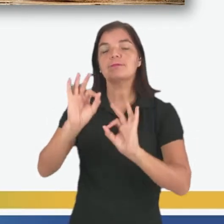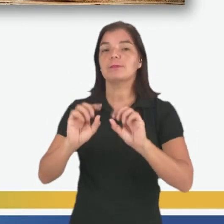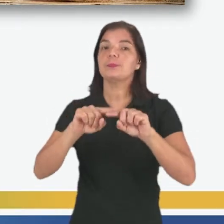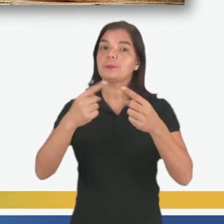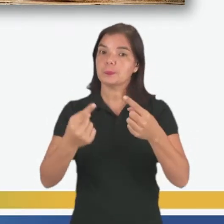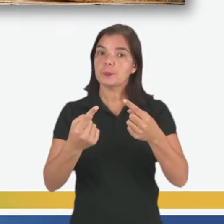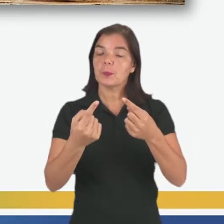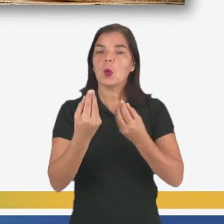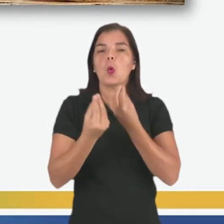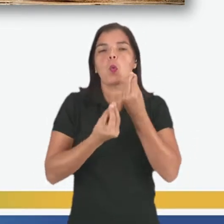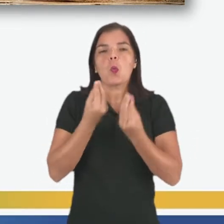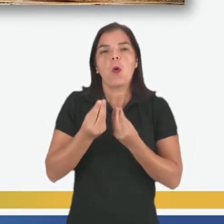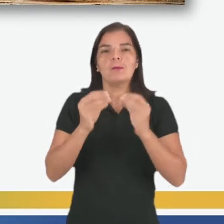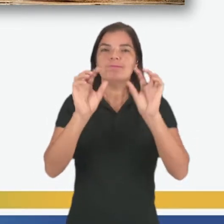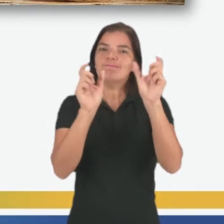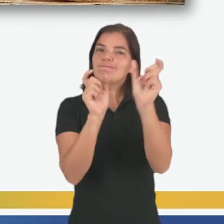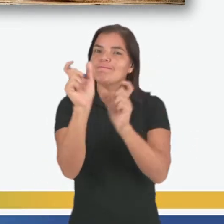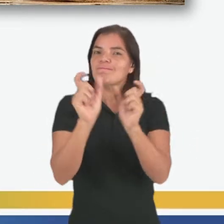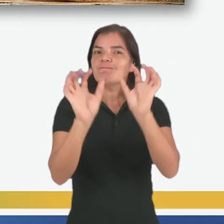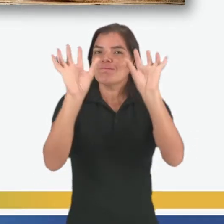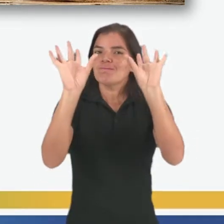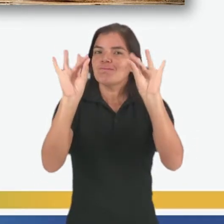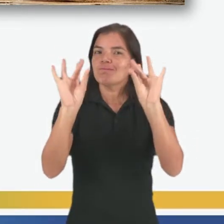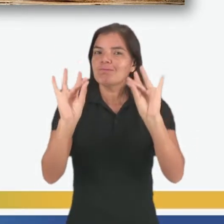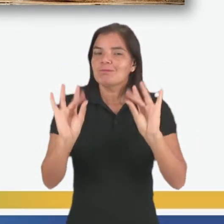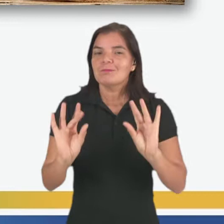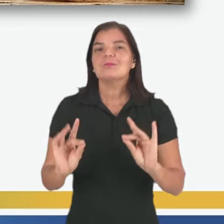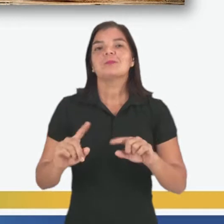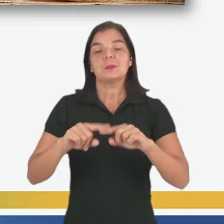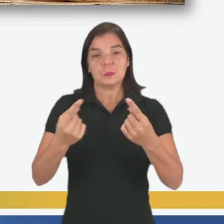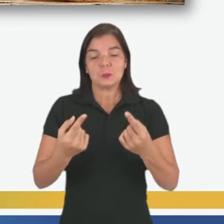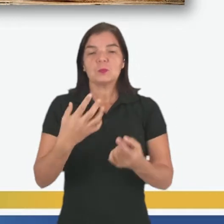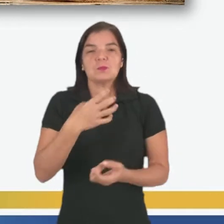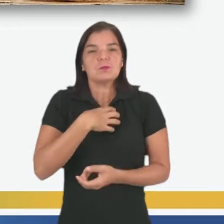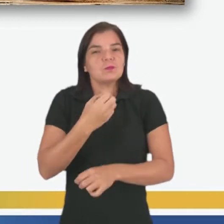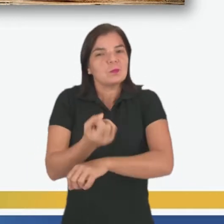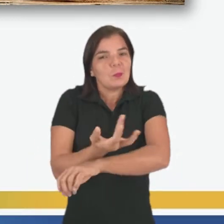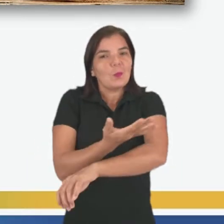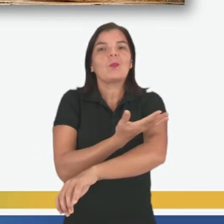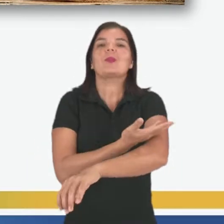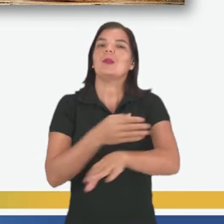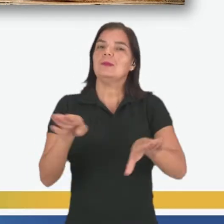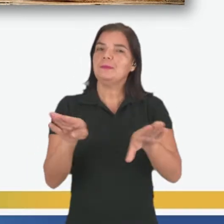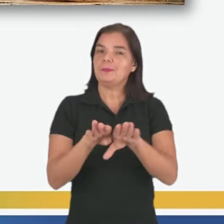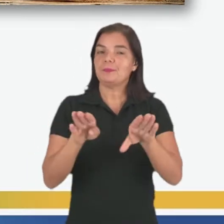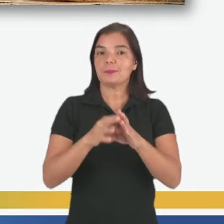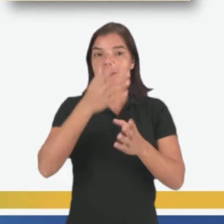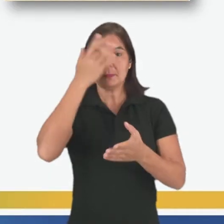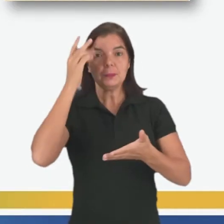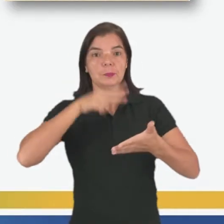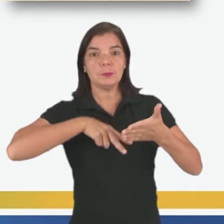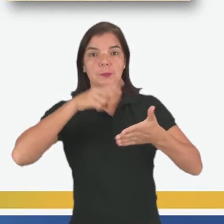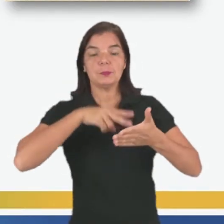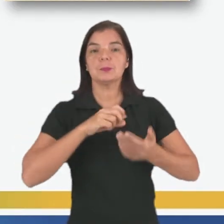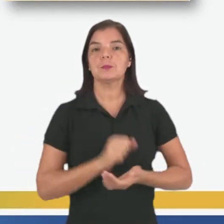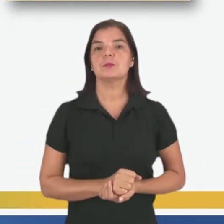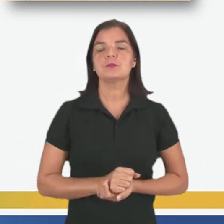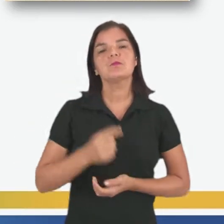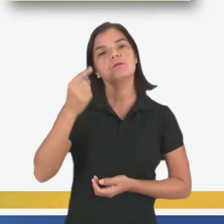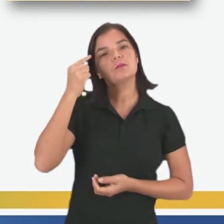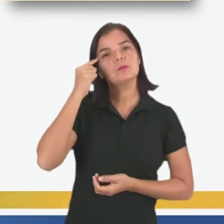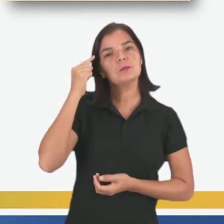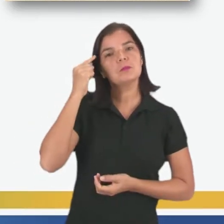eu vou trabalhar a forma das palavras para causar algum sentimento, alguma emoção no leitor.